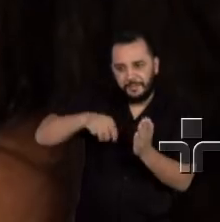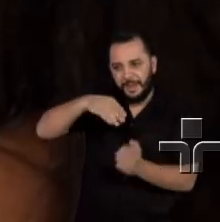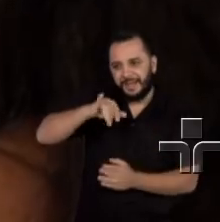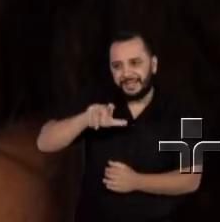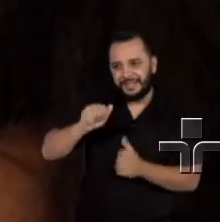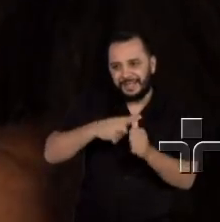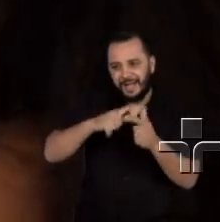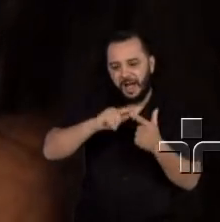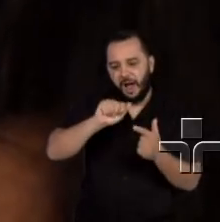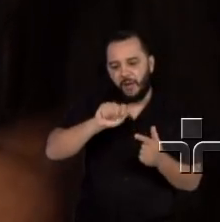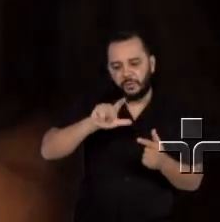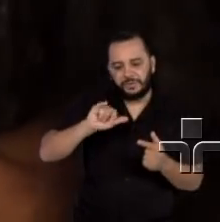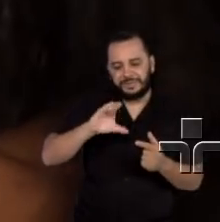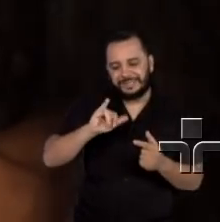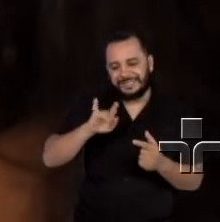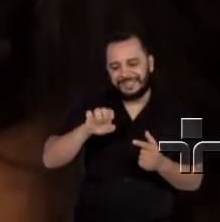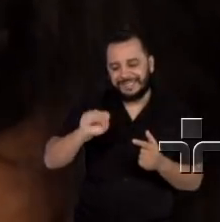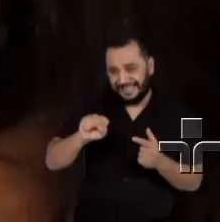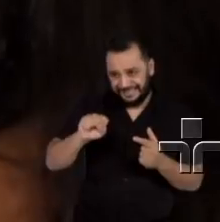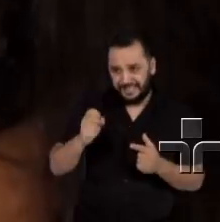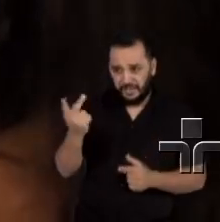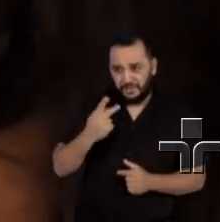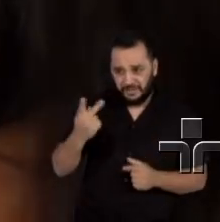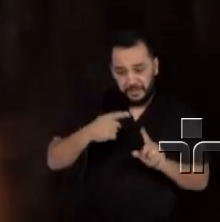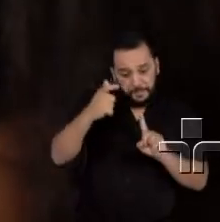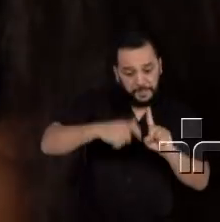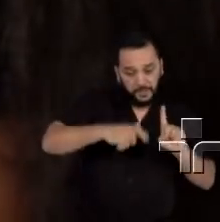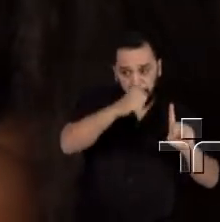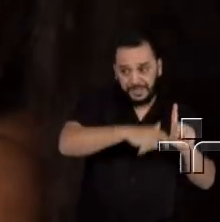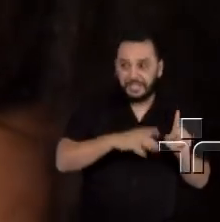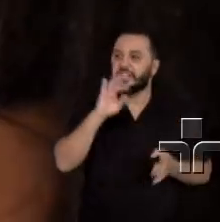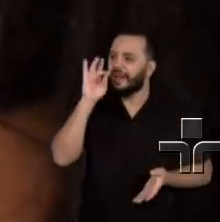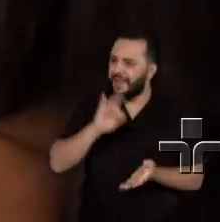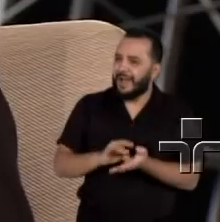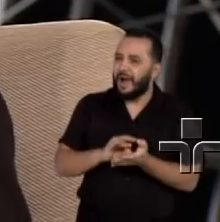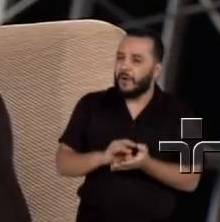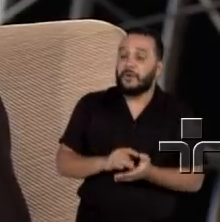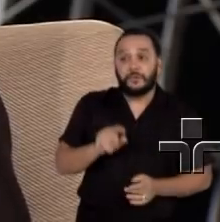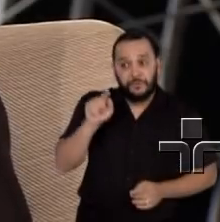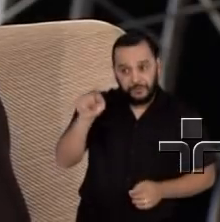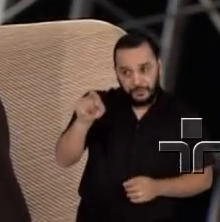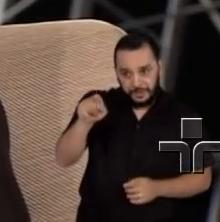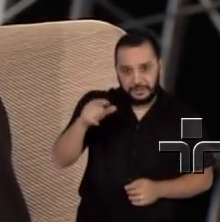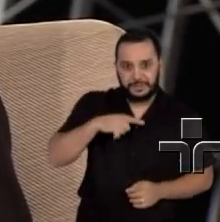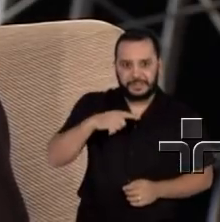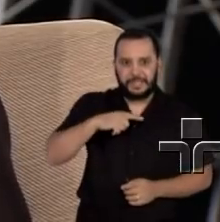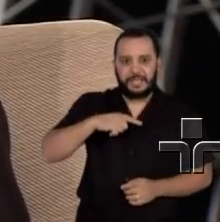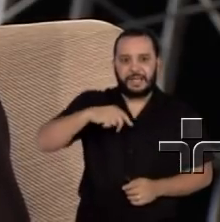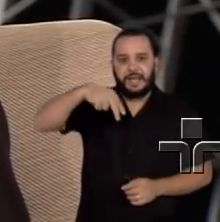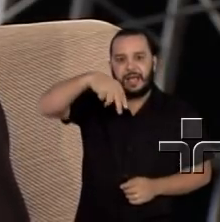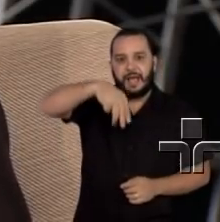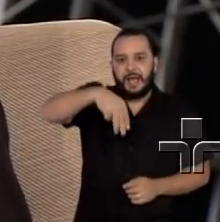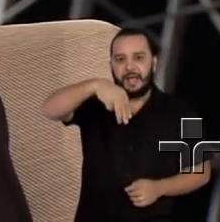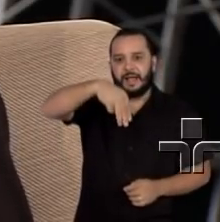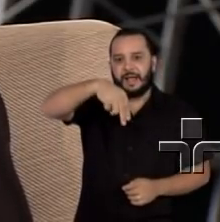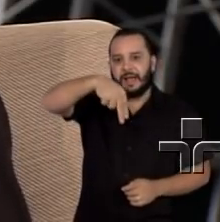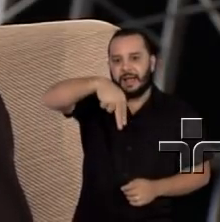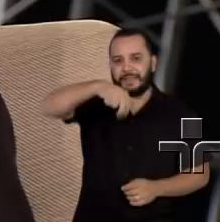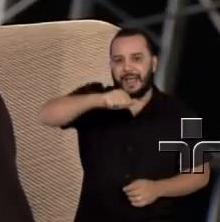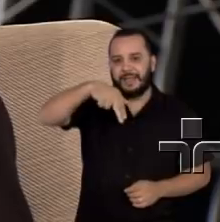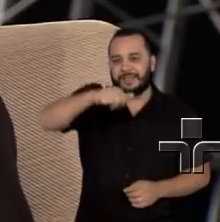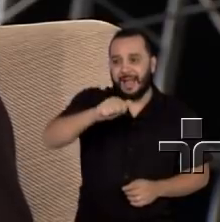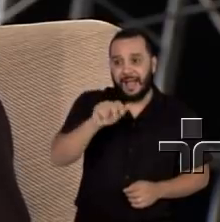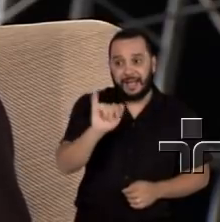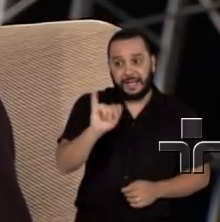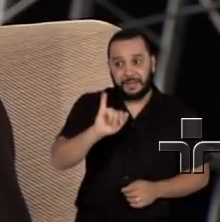pelo Alcides, e nós fizemos personagens reais. Você fez a Naná, irmã do Juscelino. Isso. Você